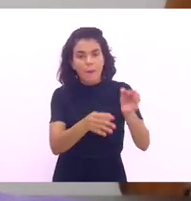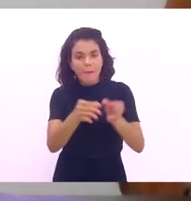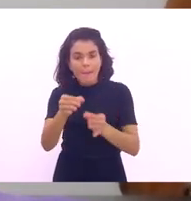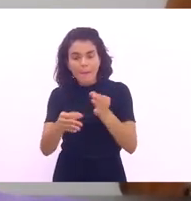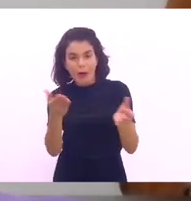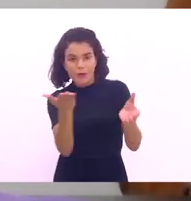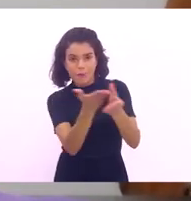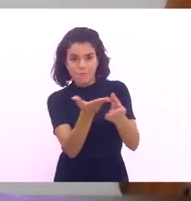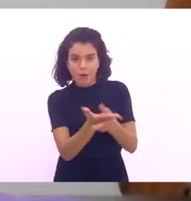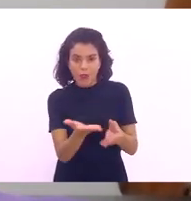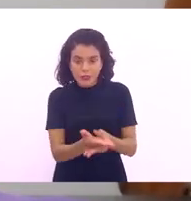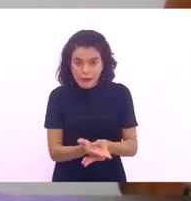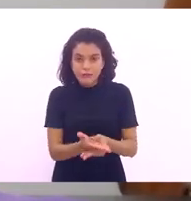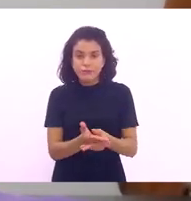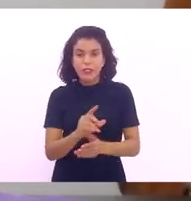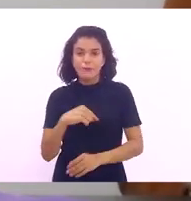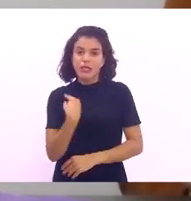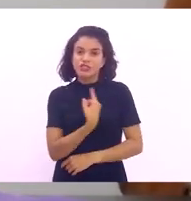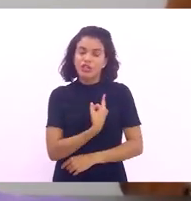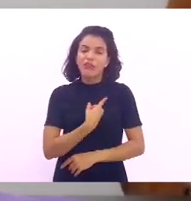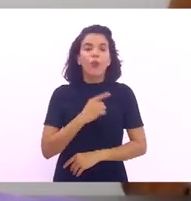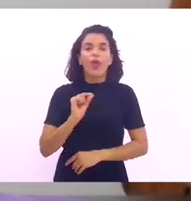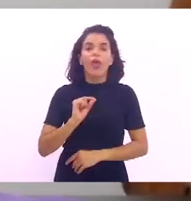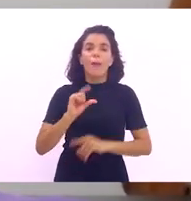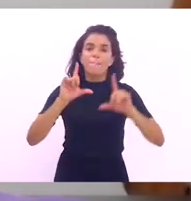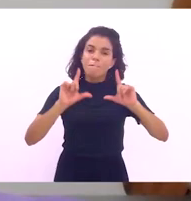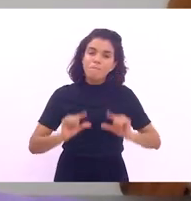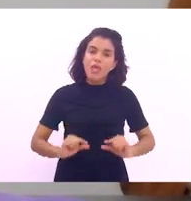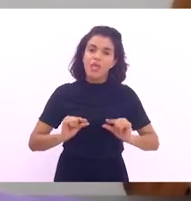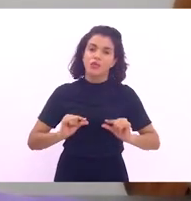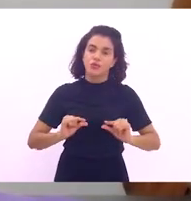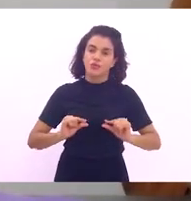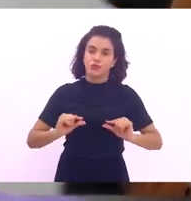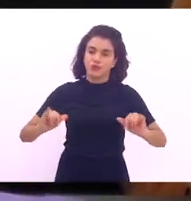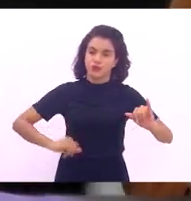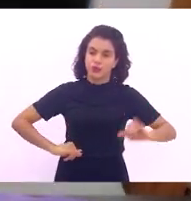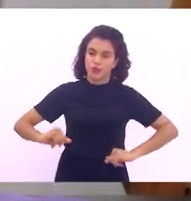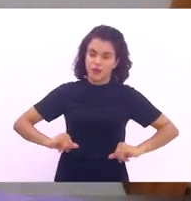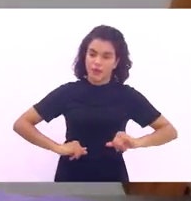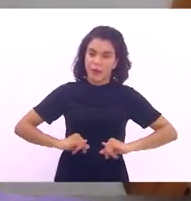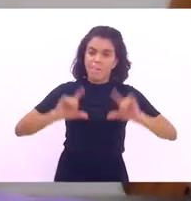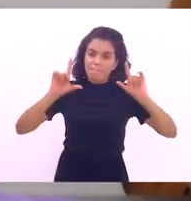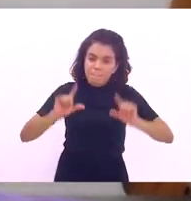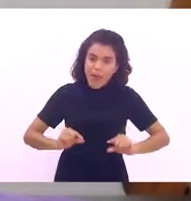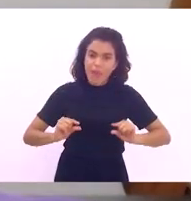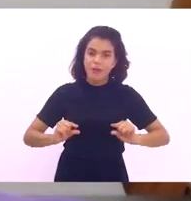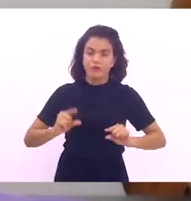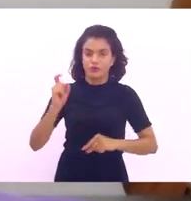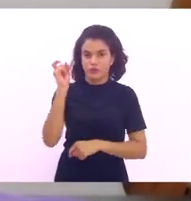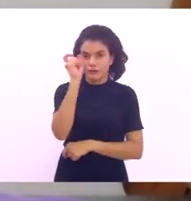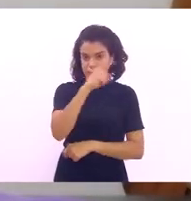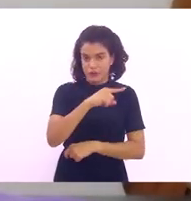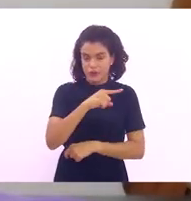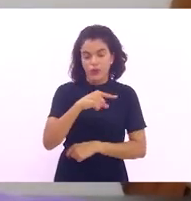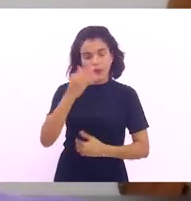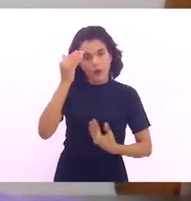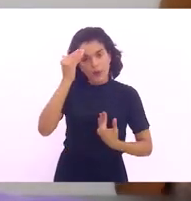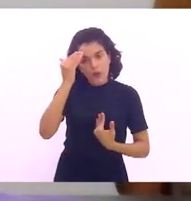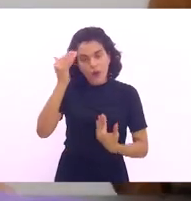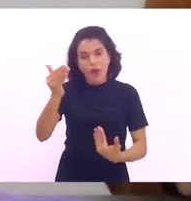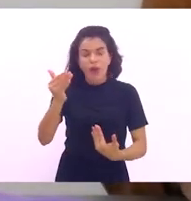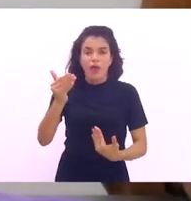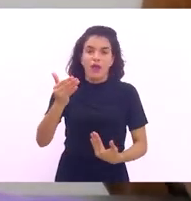daqui para frente seja menos sofrido seja menos difícil tá bom então eu agradeço muito